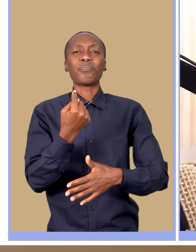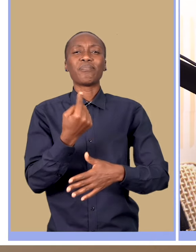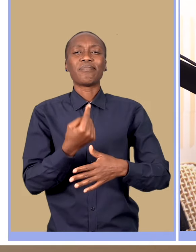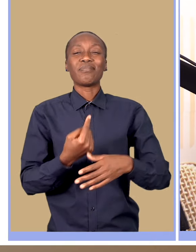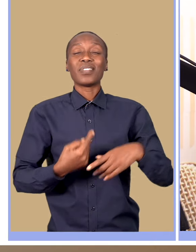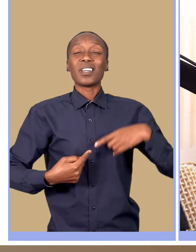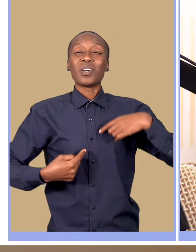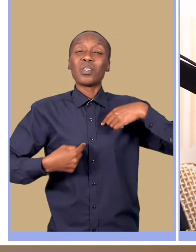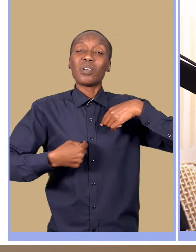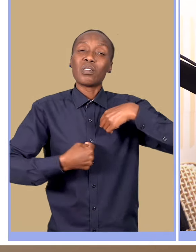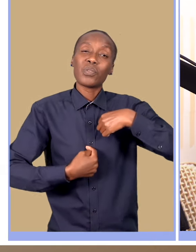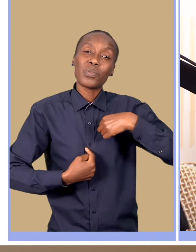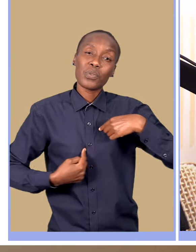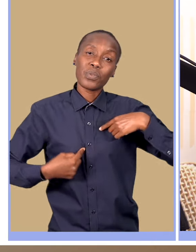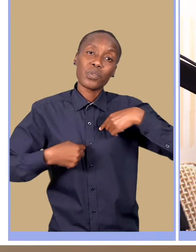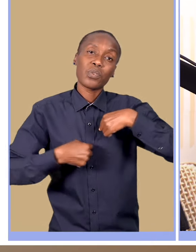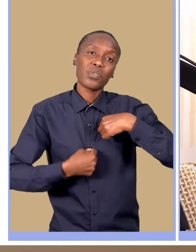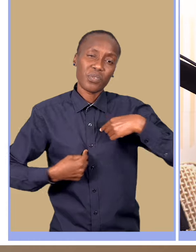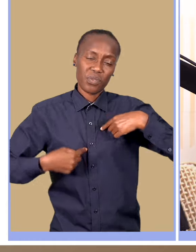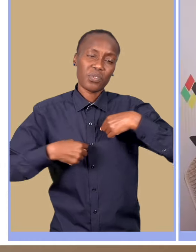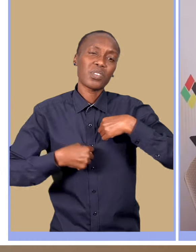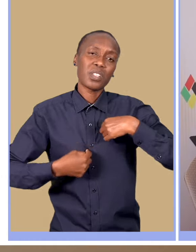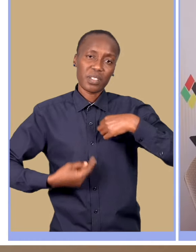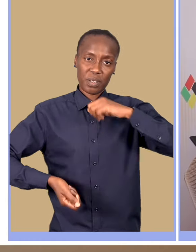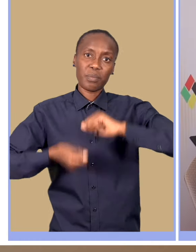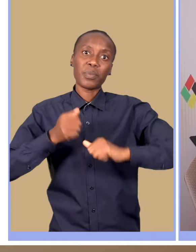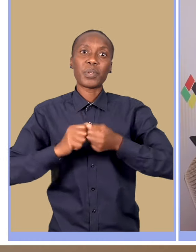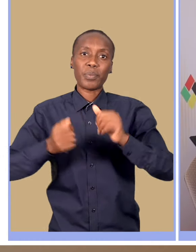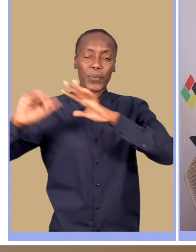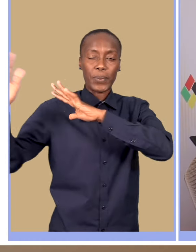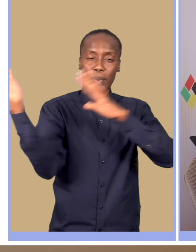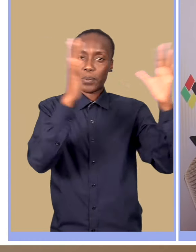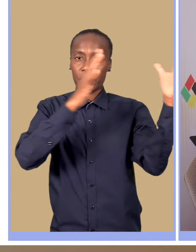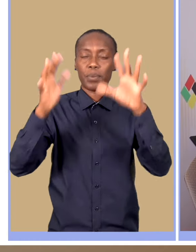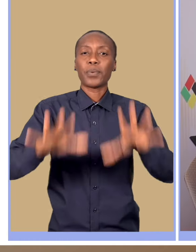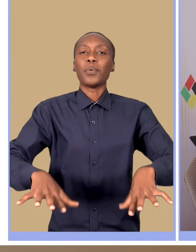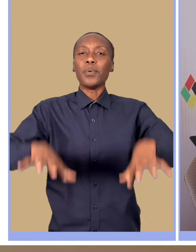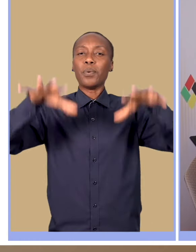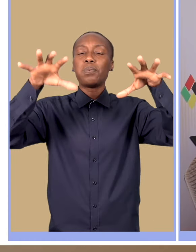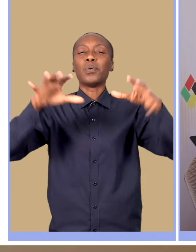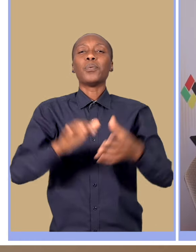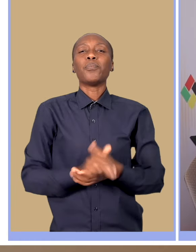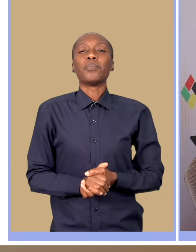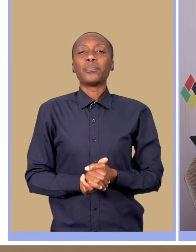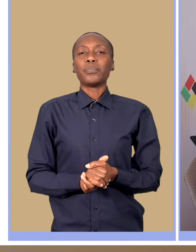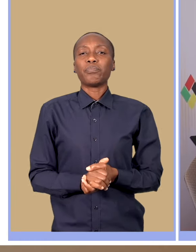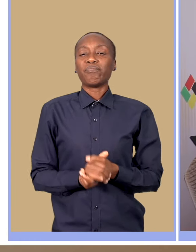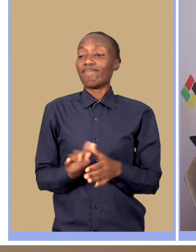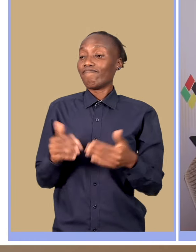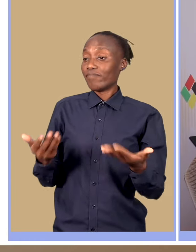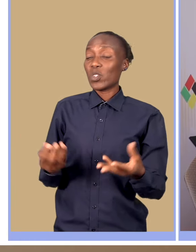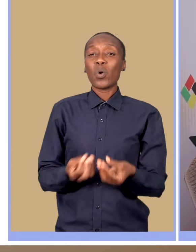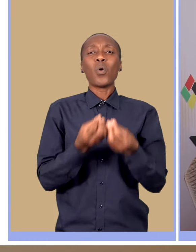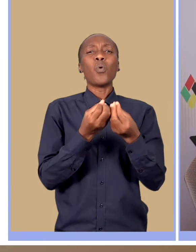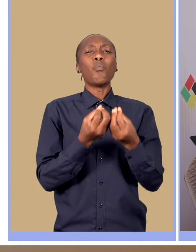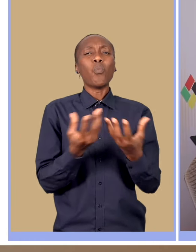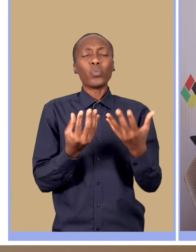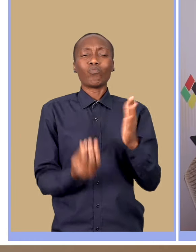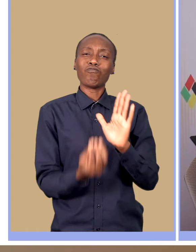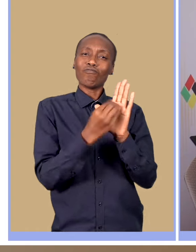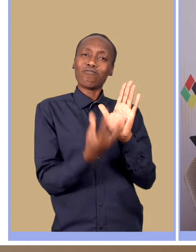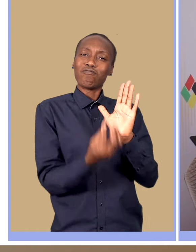sofrendo duplamente as consequências da ocorrência dos eventos extremos, mudanças climáticas. Porque muitas vezes está no